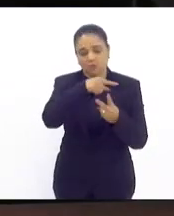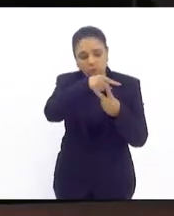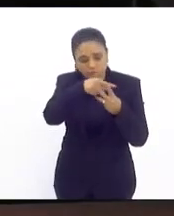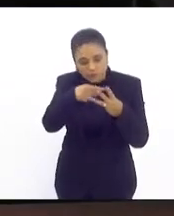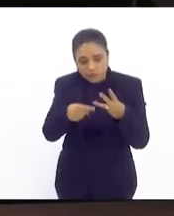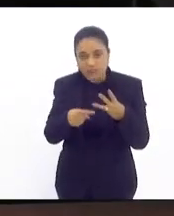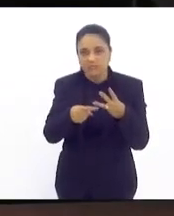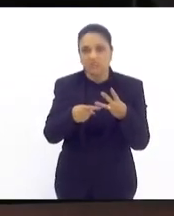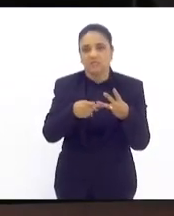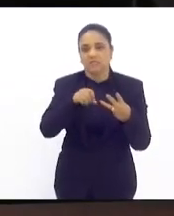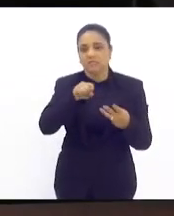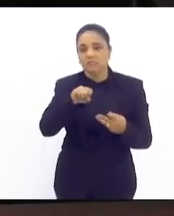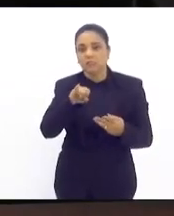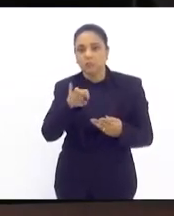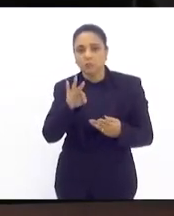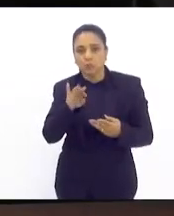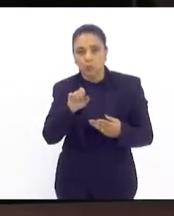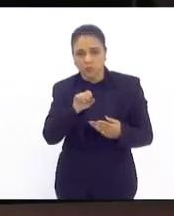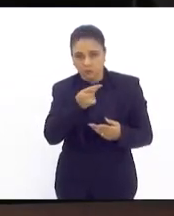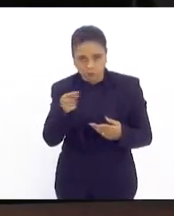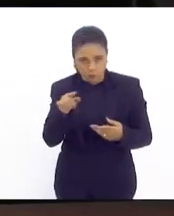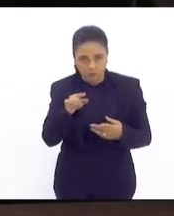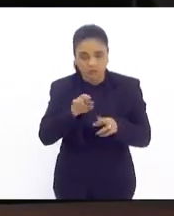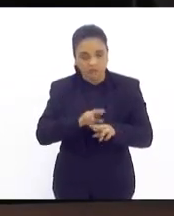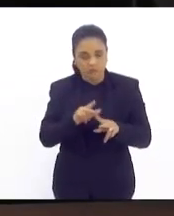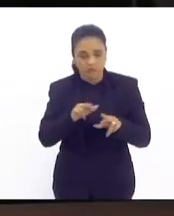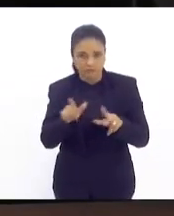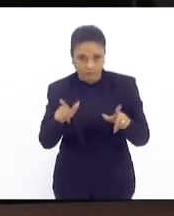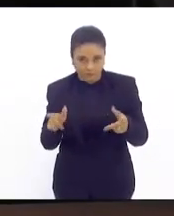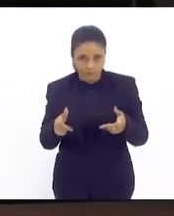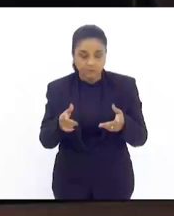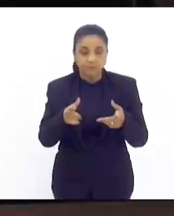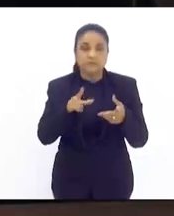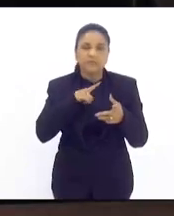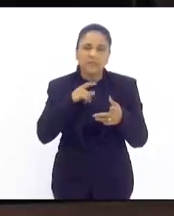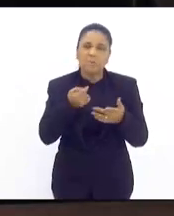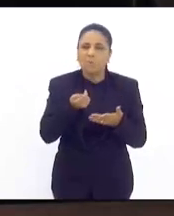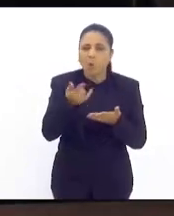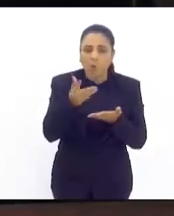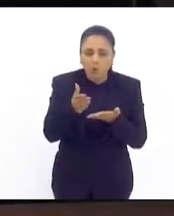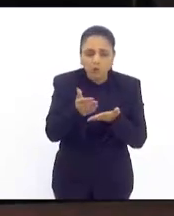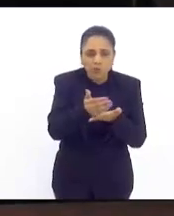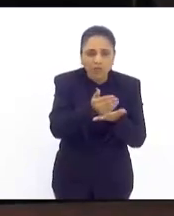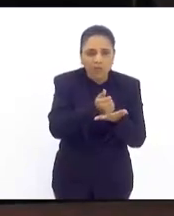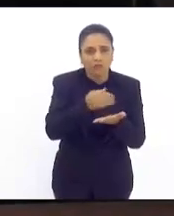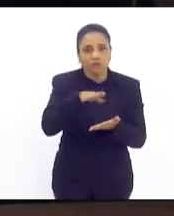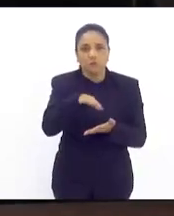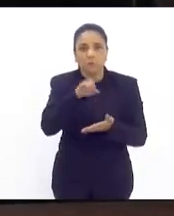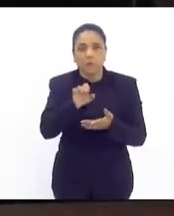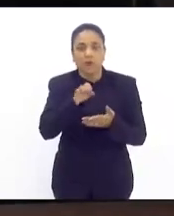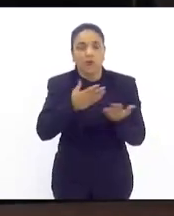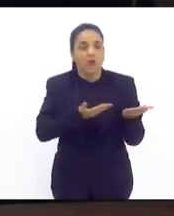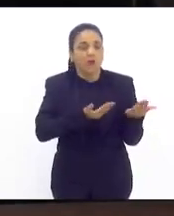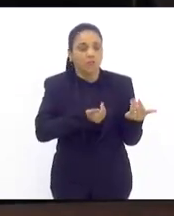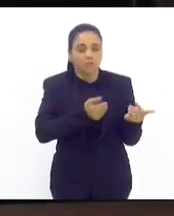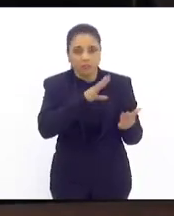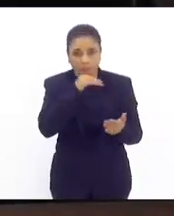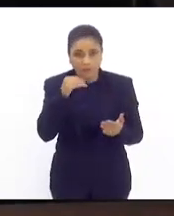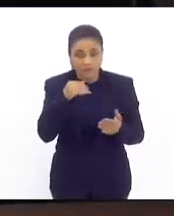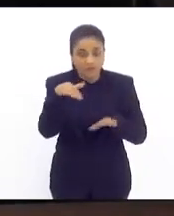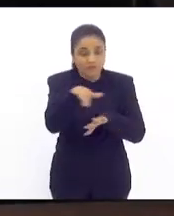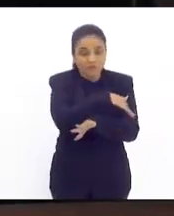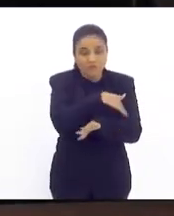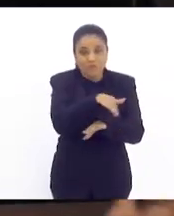situações divulibilidade a gente ainda tem muito poucos dados coletados sobre mães adolescentes em situação de rua